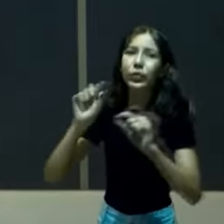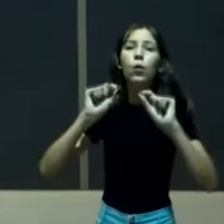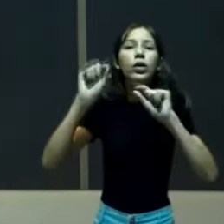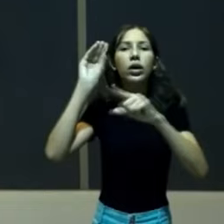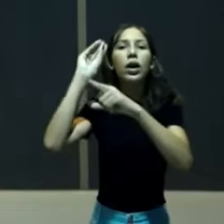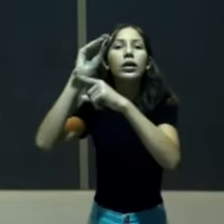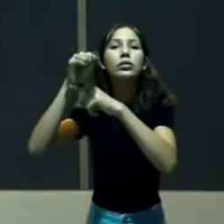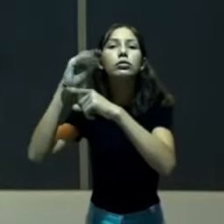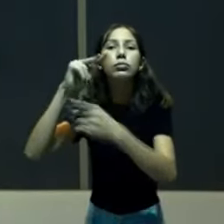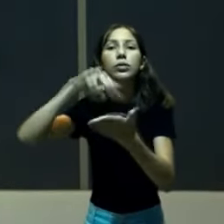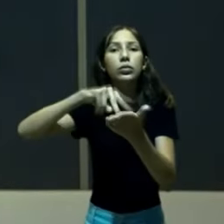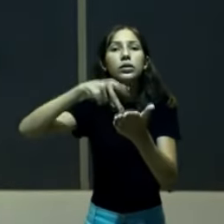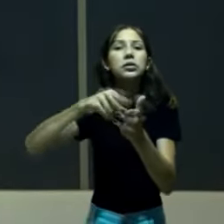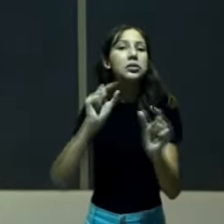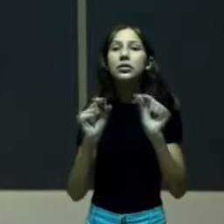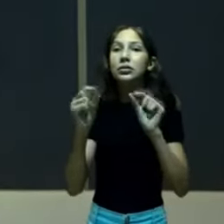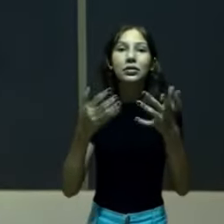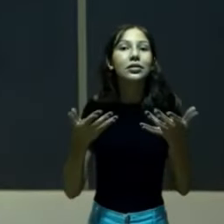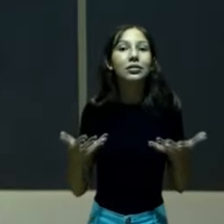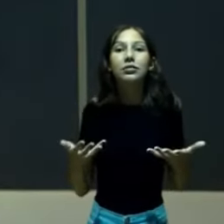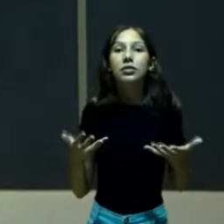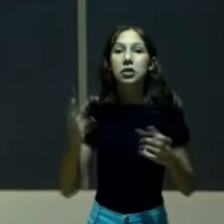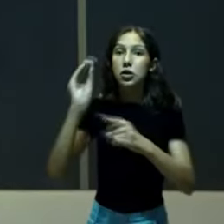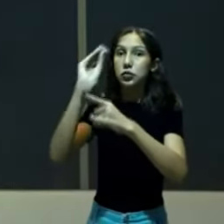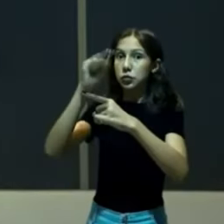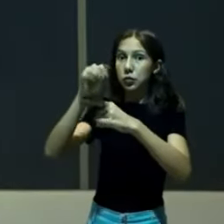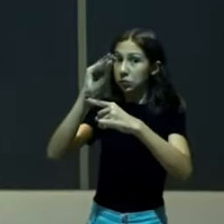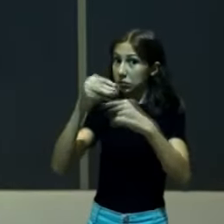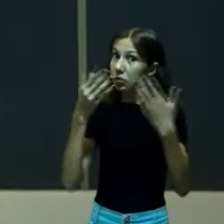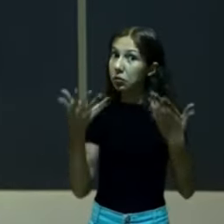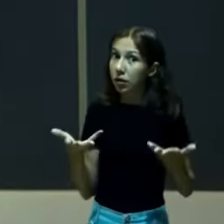que a Bíblia quer dizer nesse termo quando diz suprir?